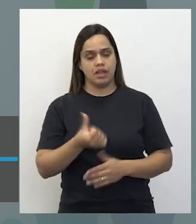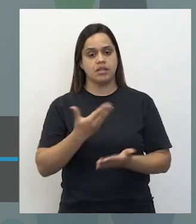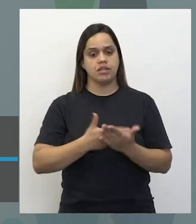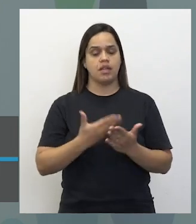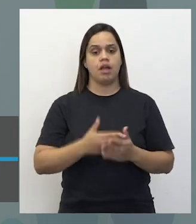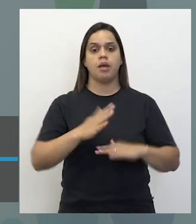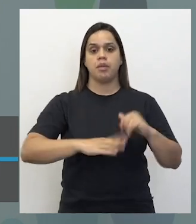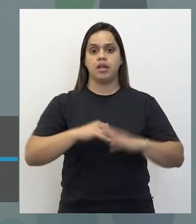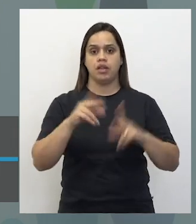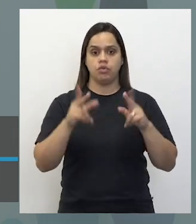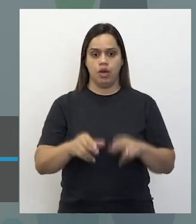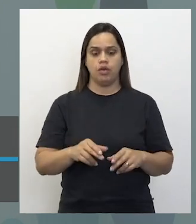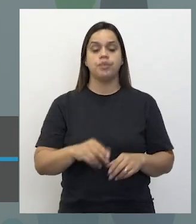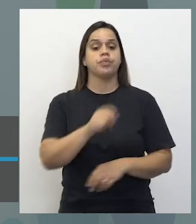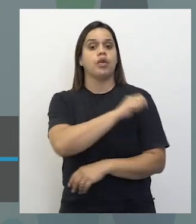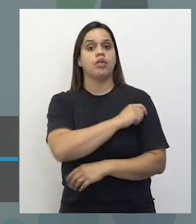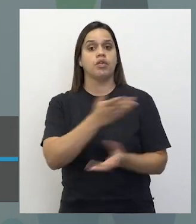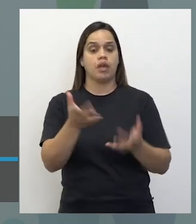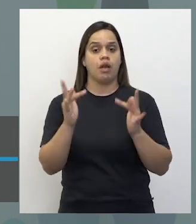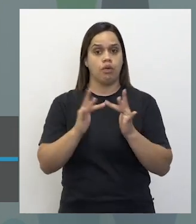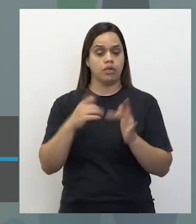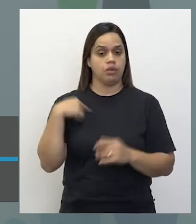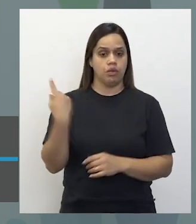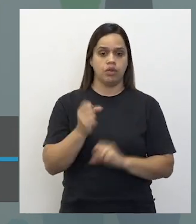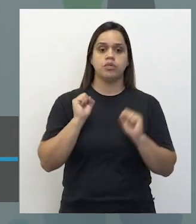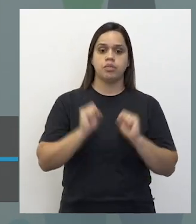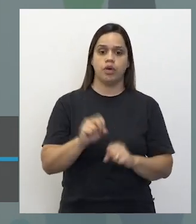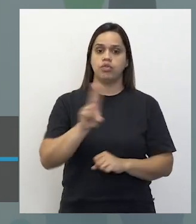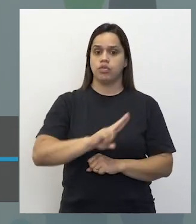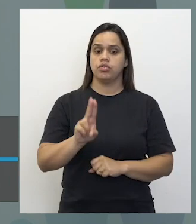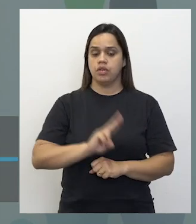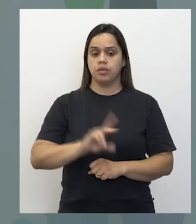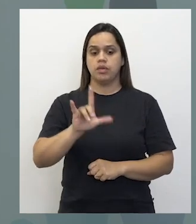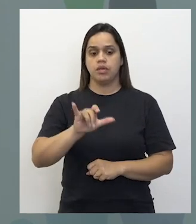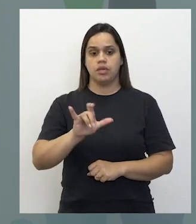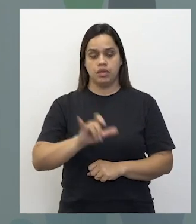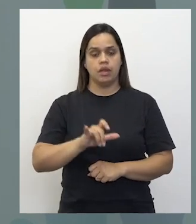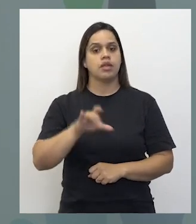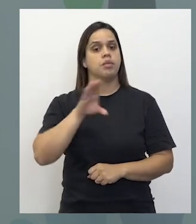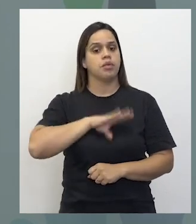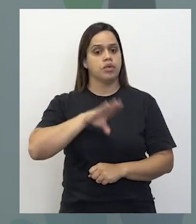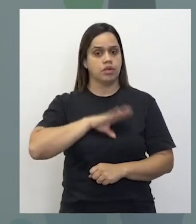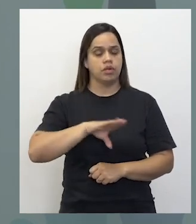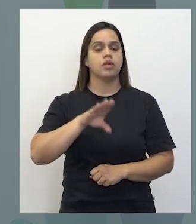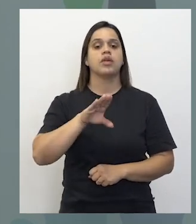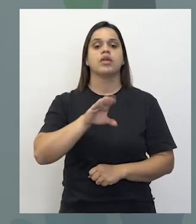Os alunos que quiserem entrar em contato conosco, podem entrar em contato pelo nosso Instagram, Língua Portuguesa,